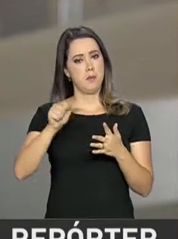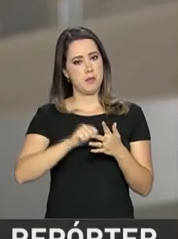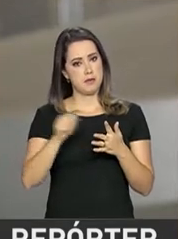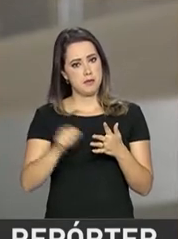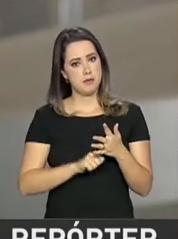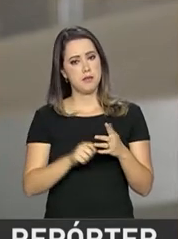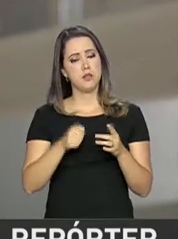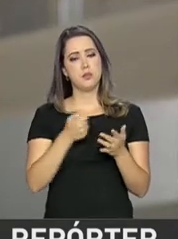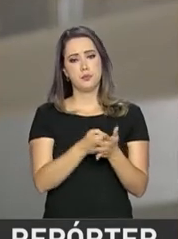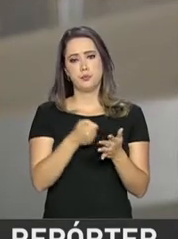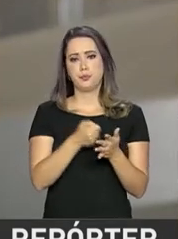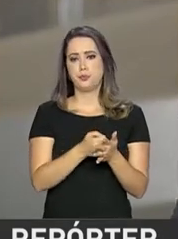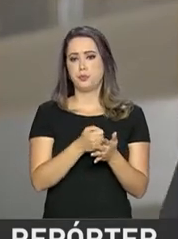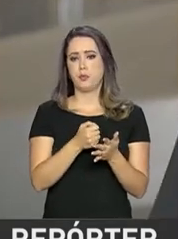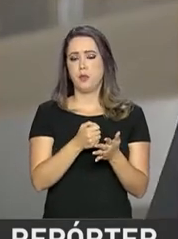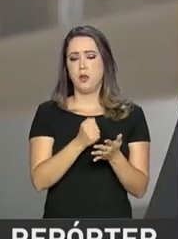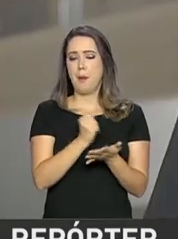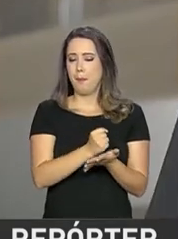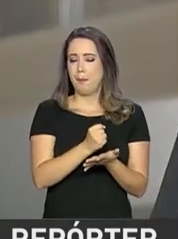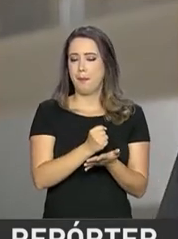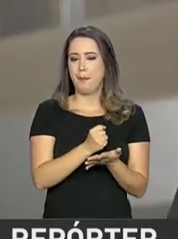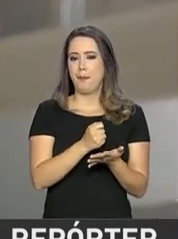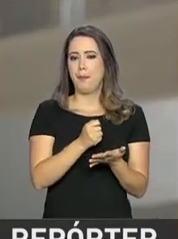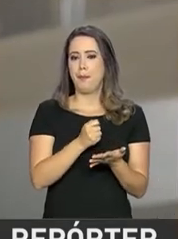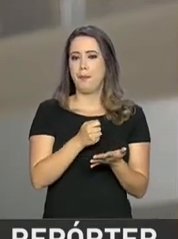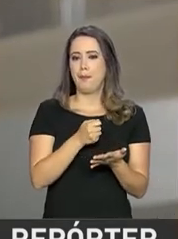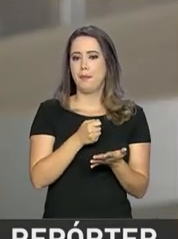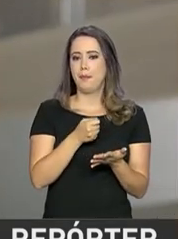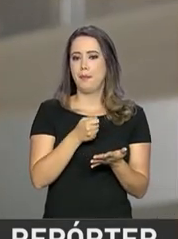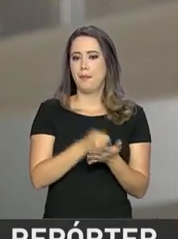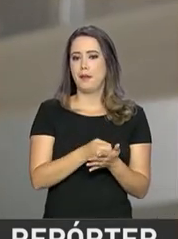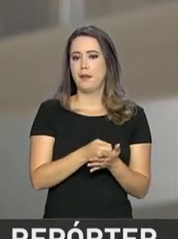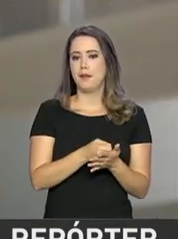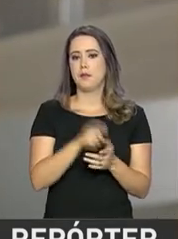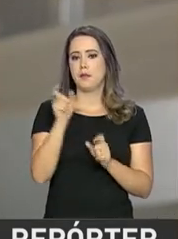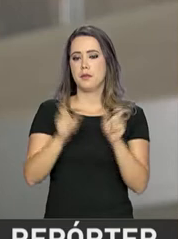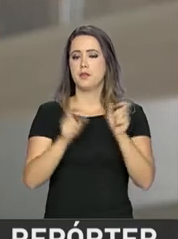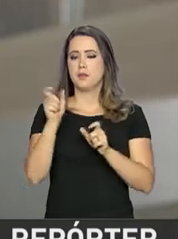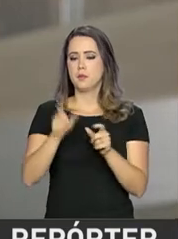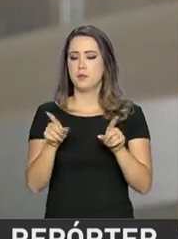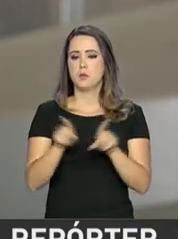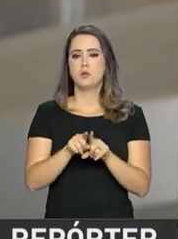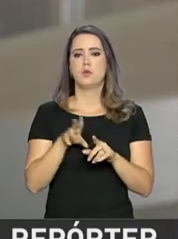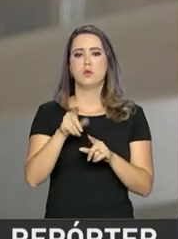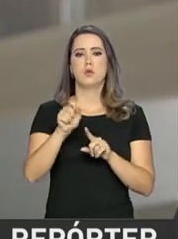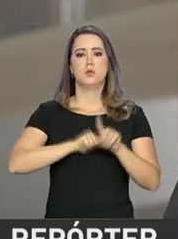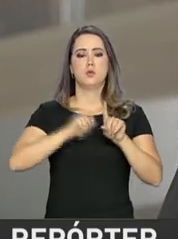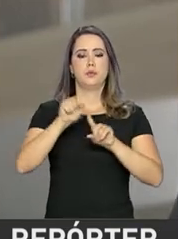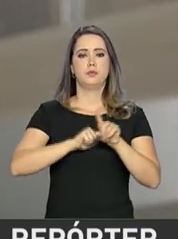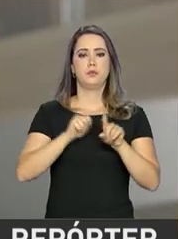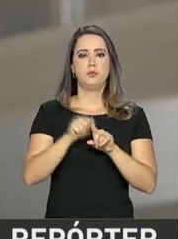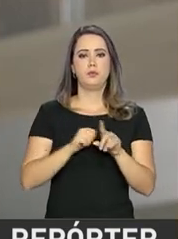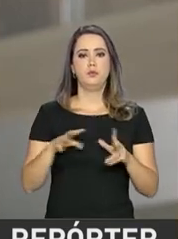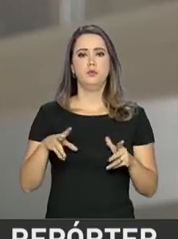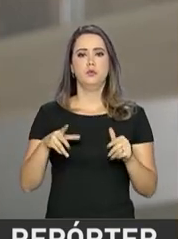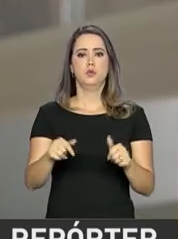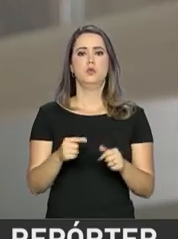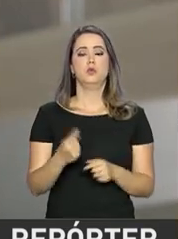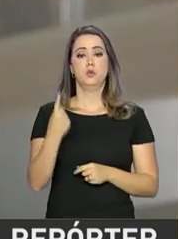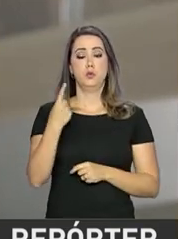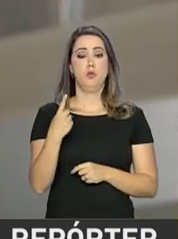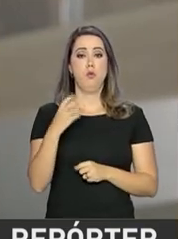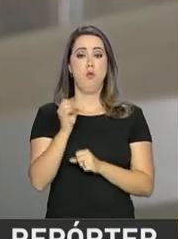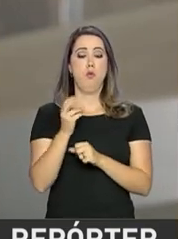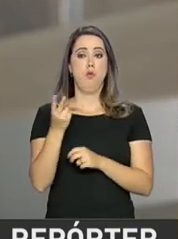e nem também claro pelo que pelo que é o valor total pago durante o ano